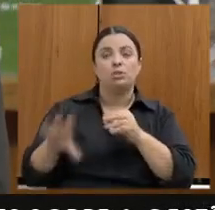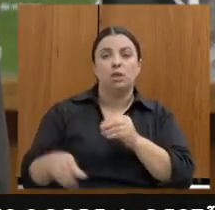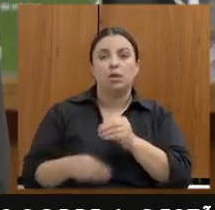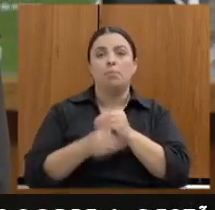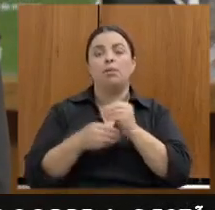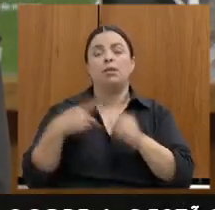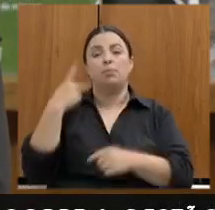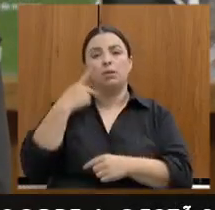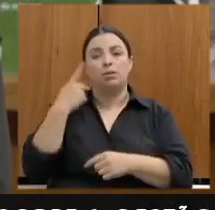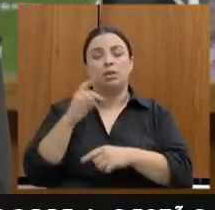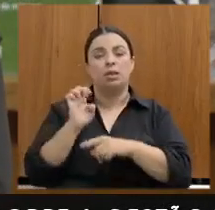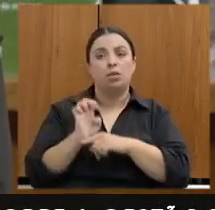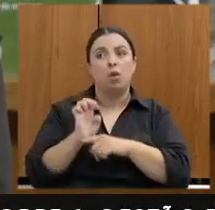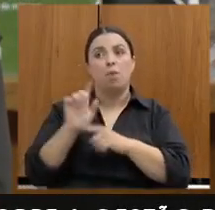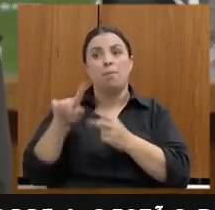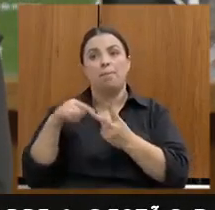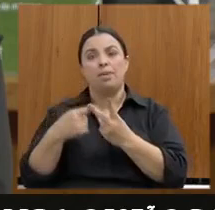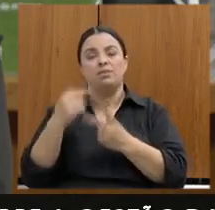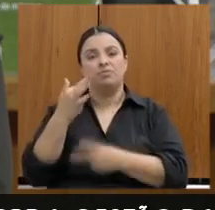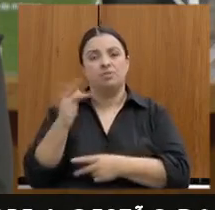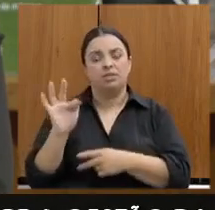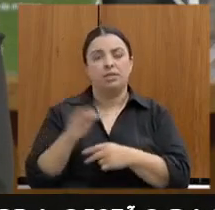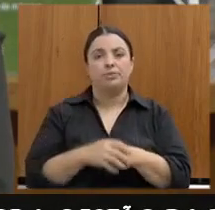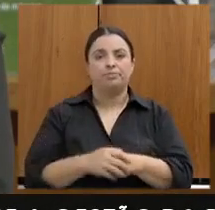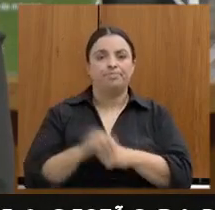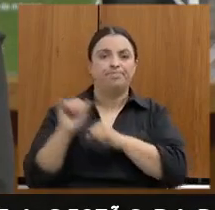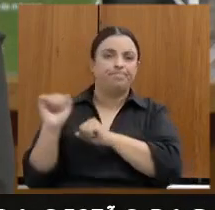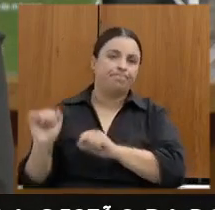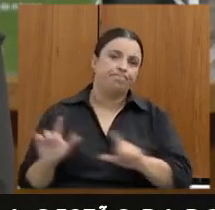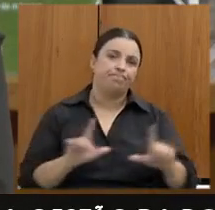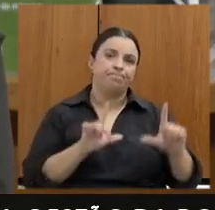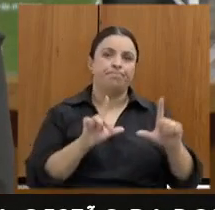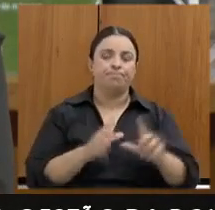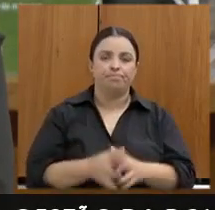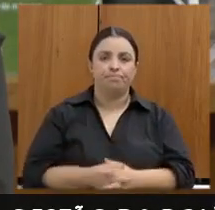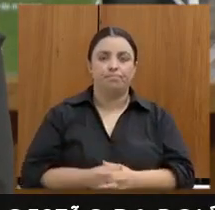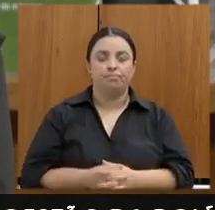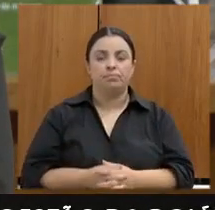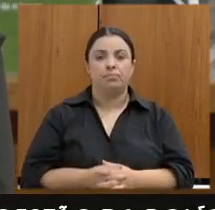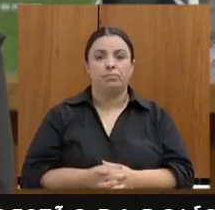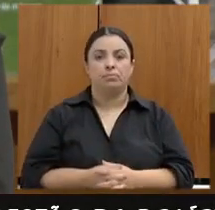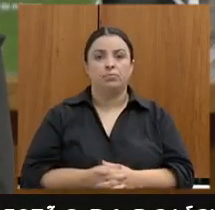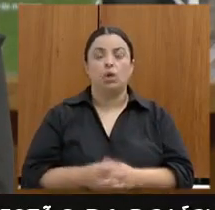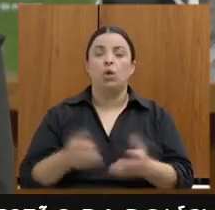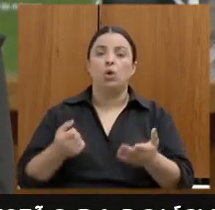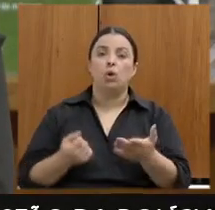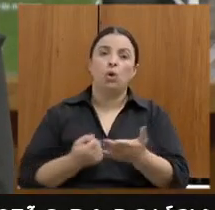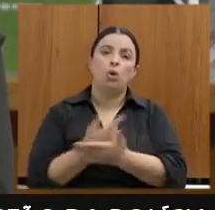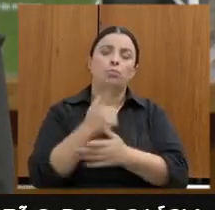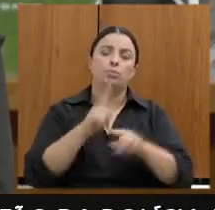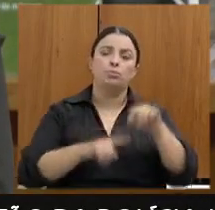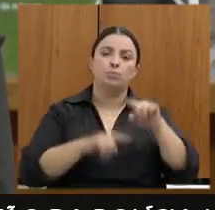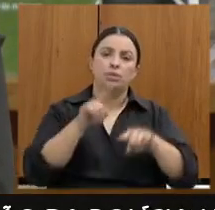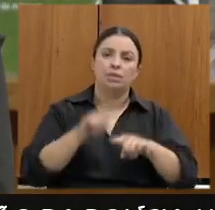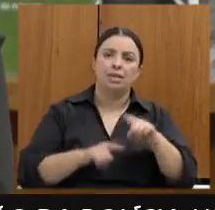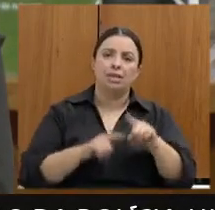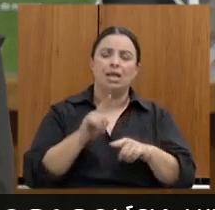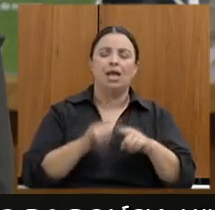estaduais e federais próxima em termos de aquisição de equipamentos operacionais